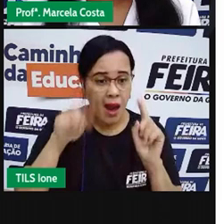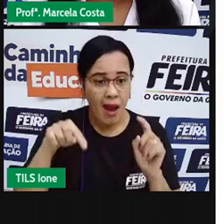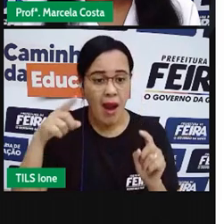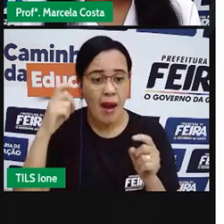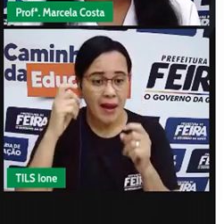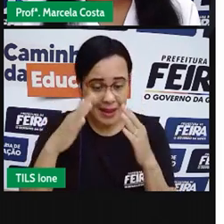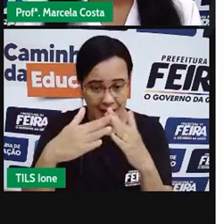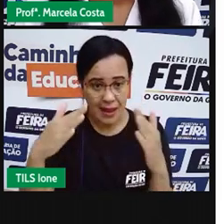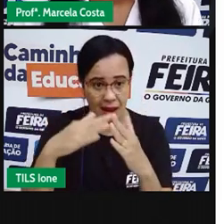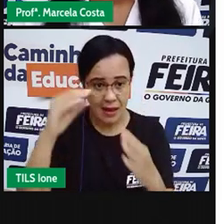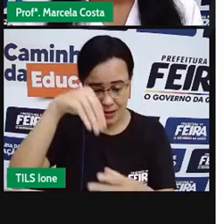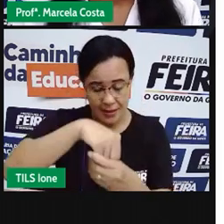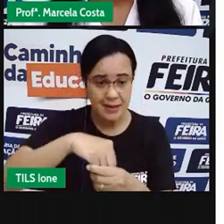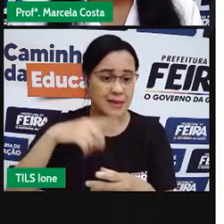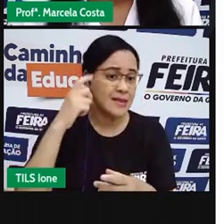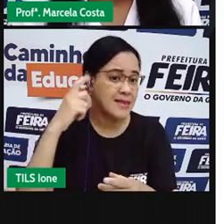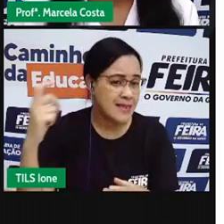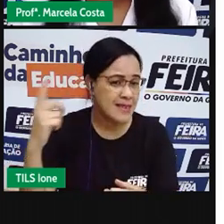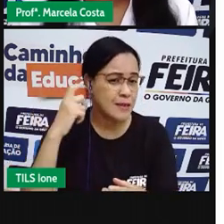pode ter em casa,